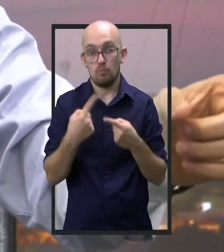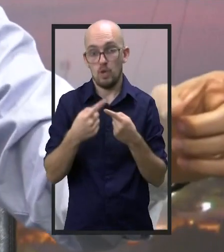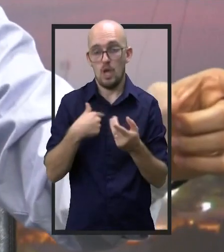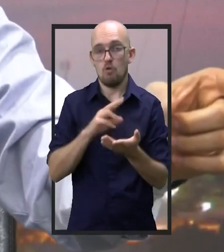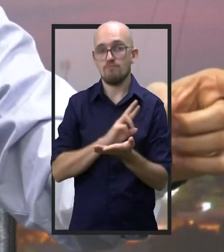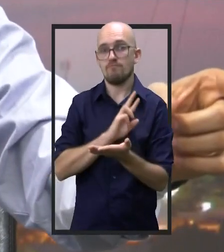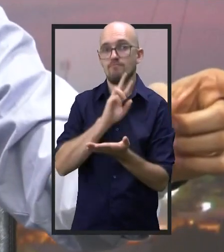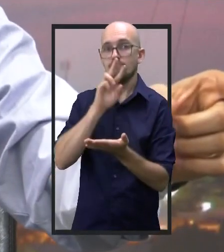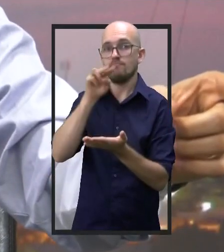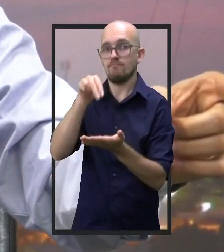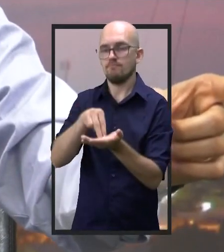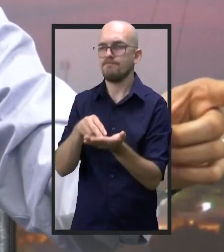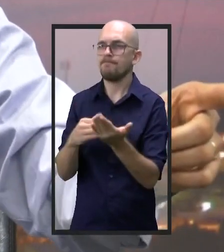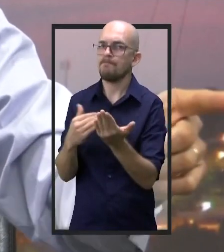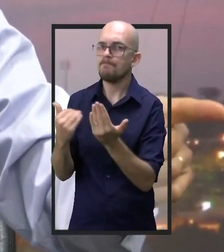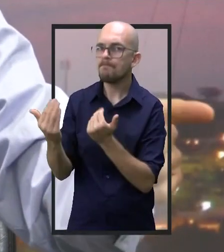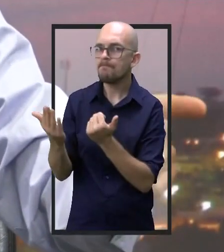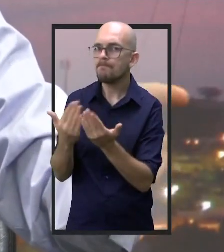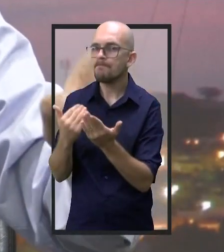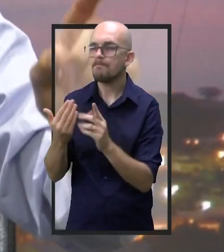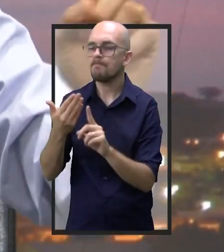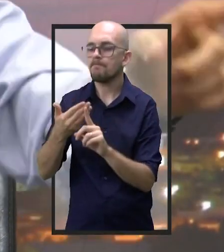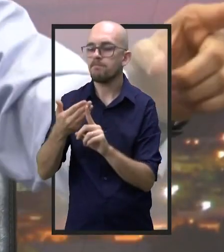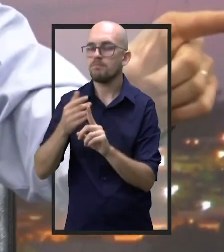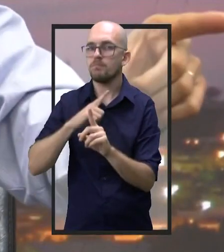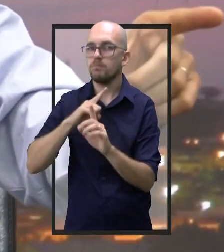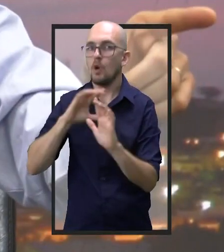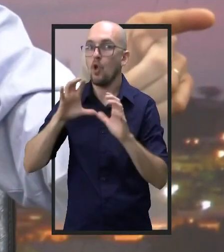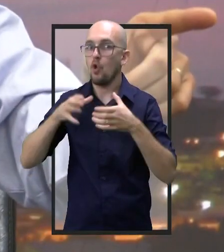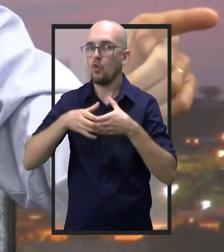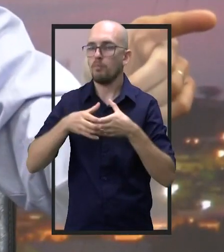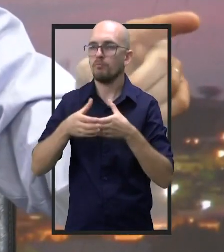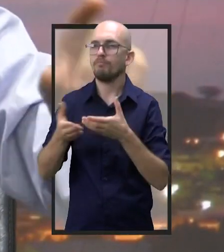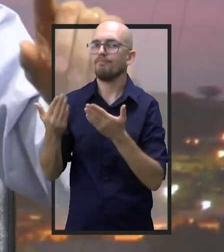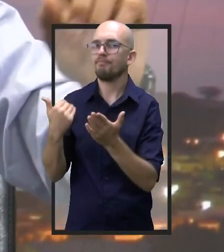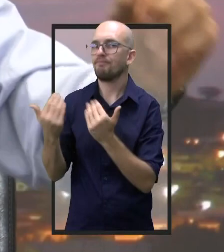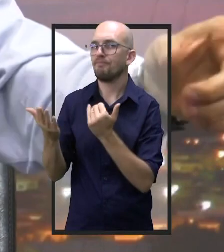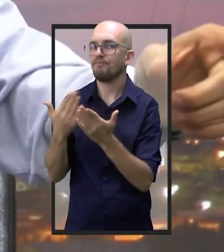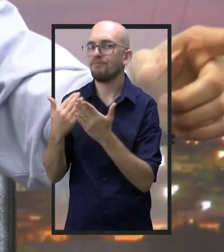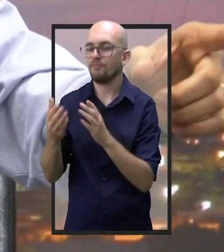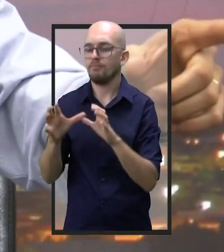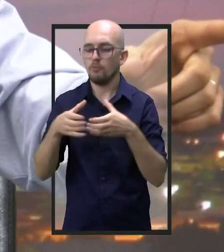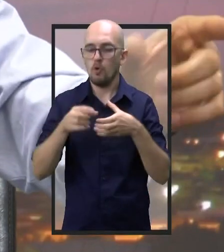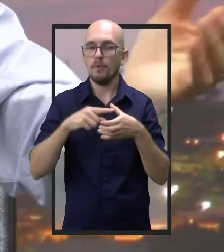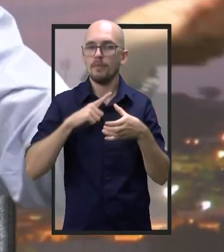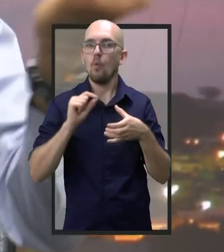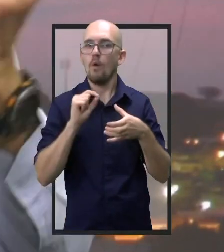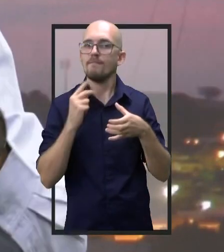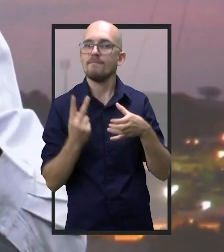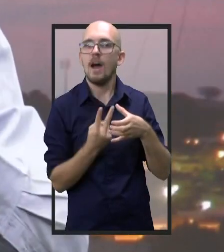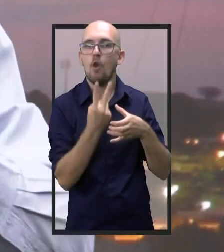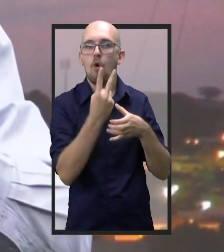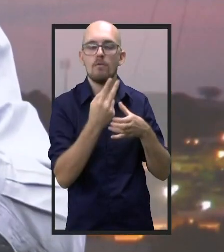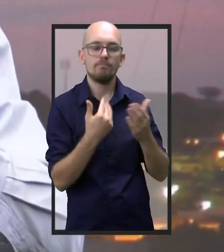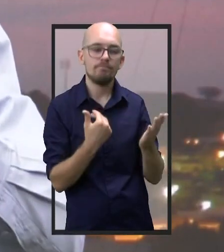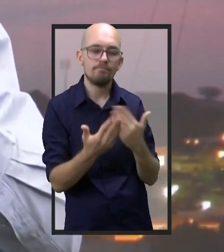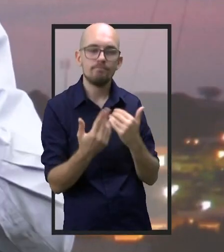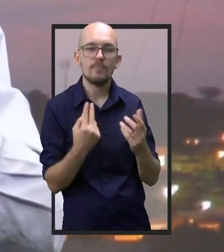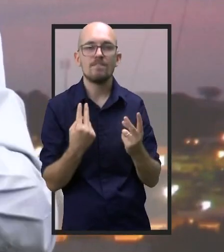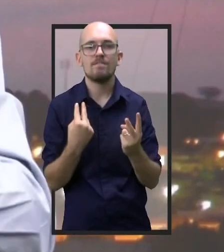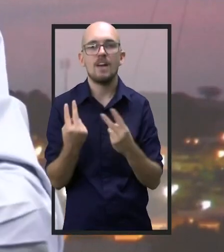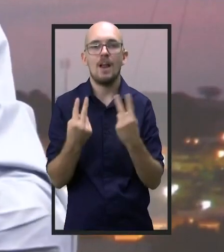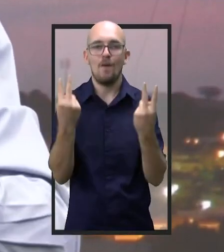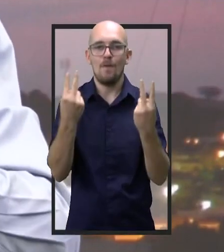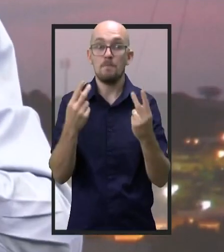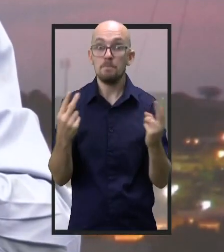às pessoas conteúdo de valor para ela. Se você não levar conteúdo de valor, ela não retorna. Não retorna,